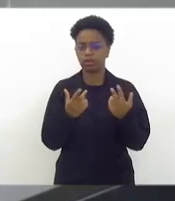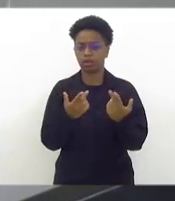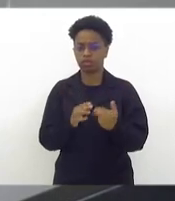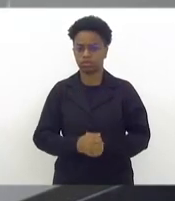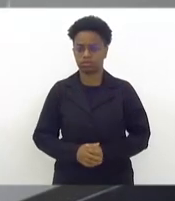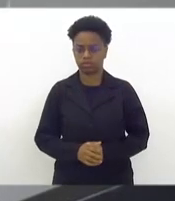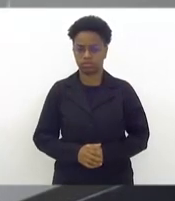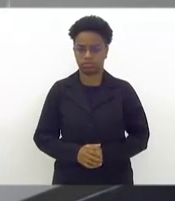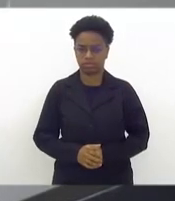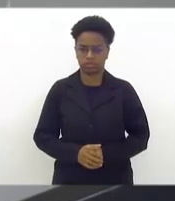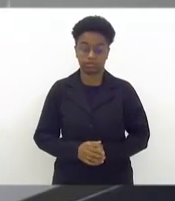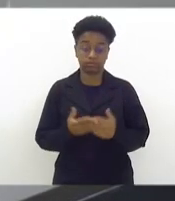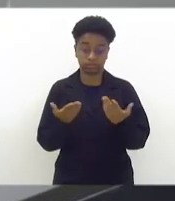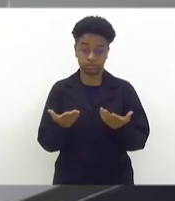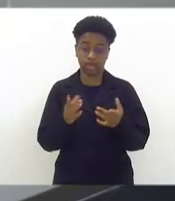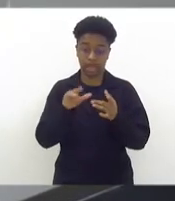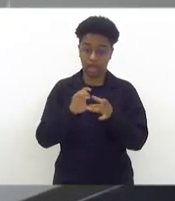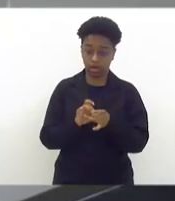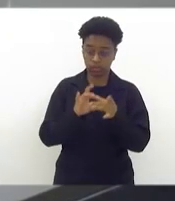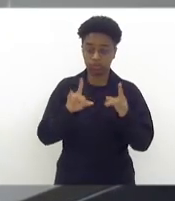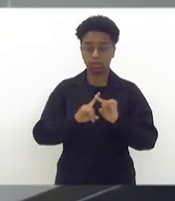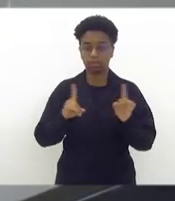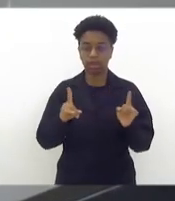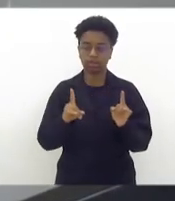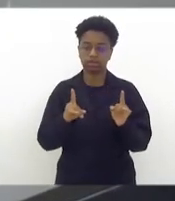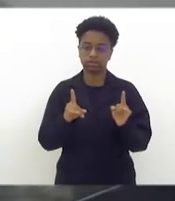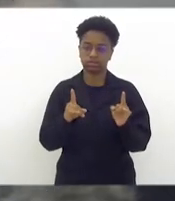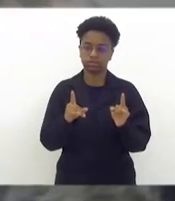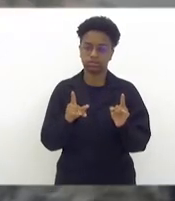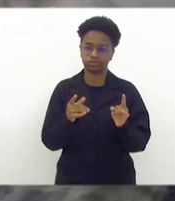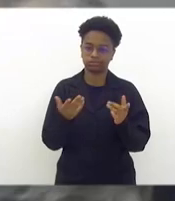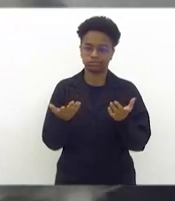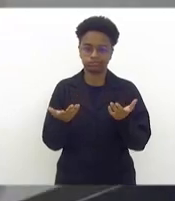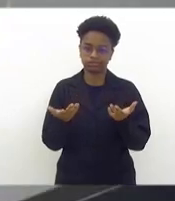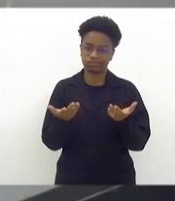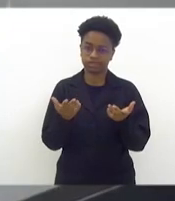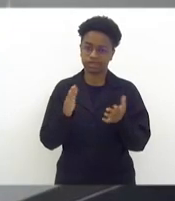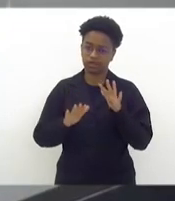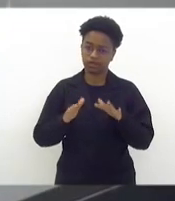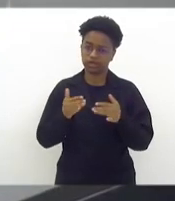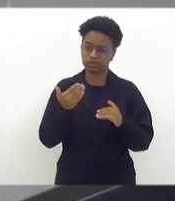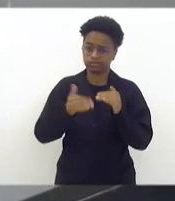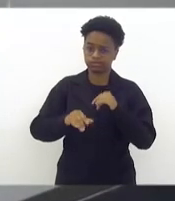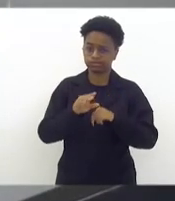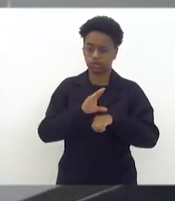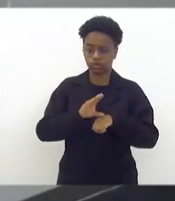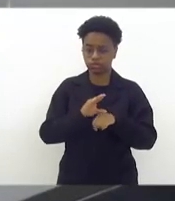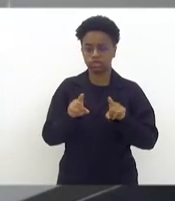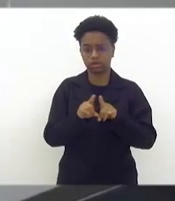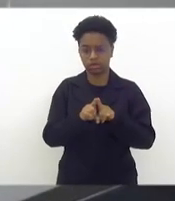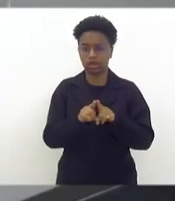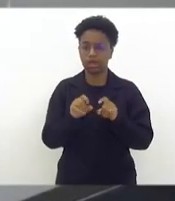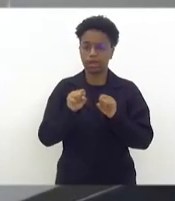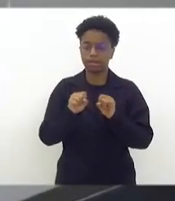esbarra, apesar de ser autorizativo, numa potencial inconstitucionalidade e até uma afronta